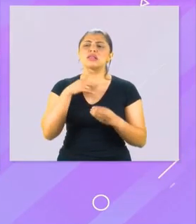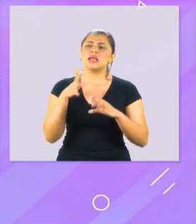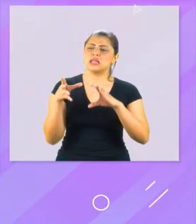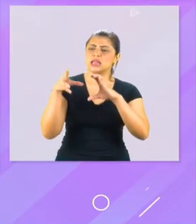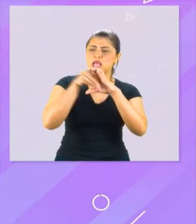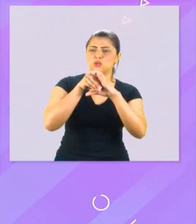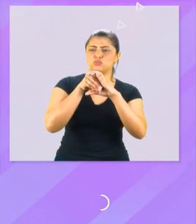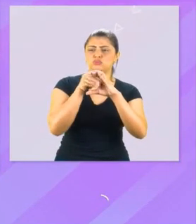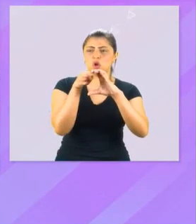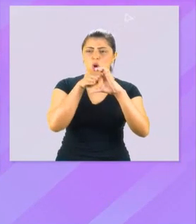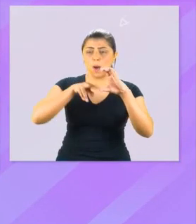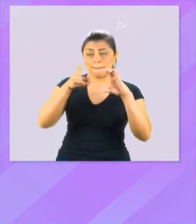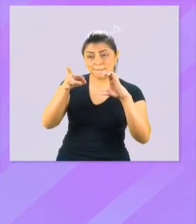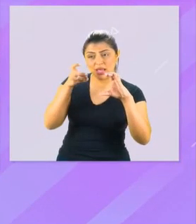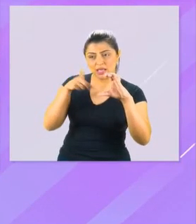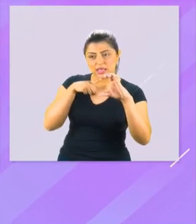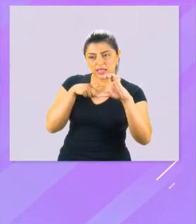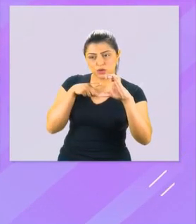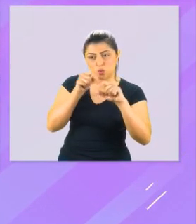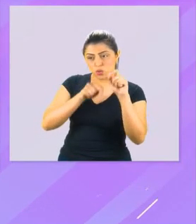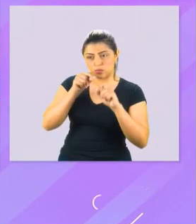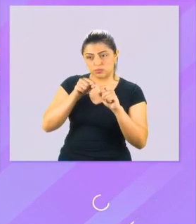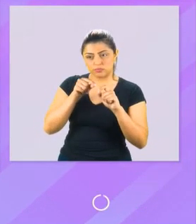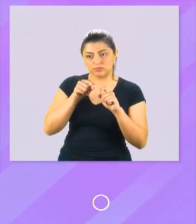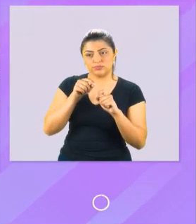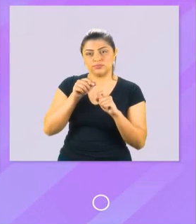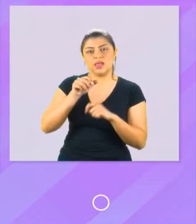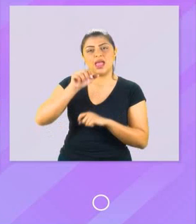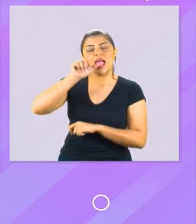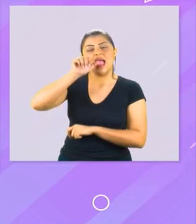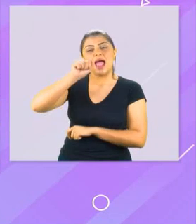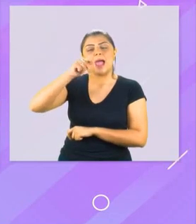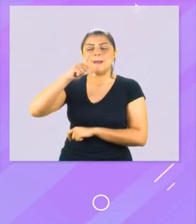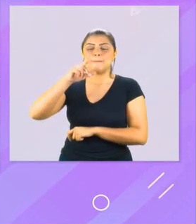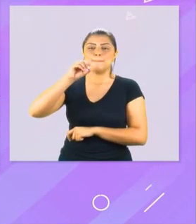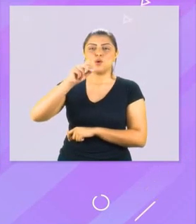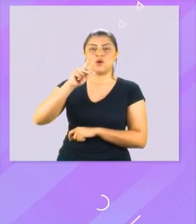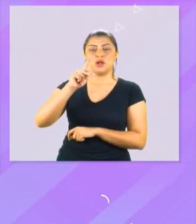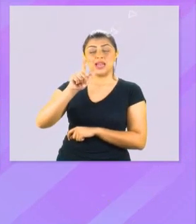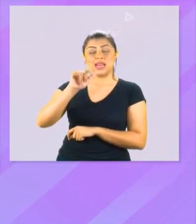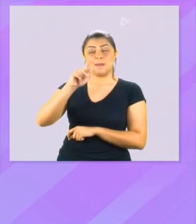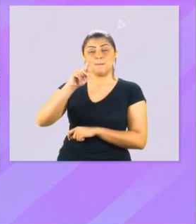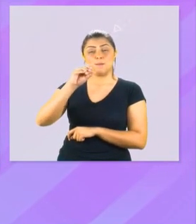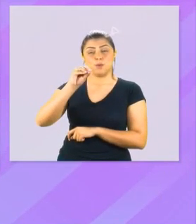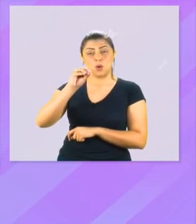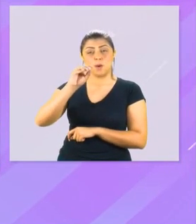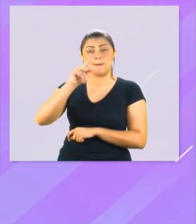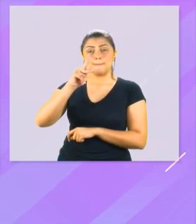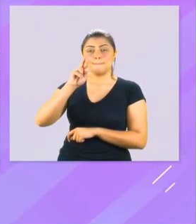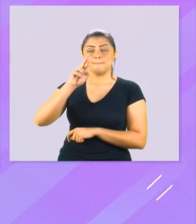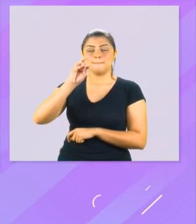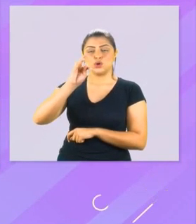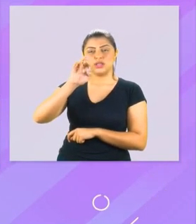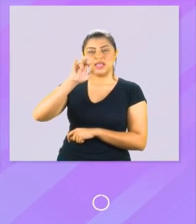nas lipoproteínas? Percebam, elas são constituídas de apolipoproteínas, que são essas estruturas